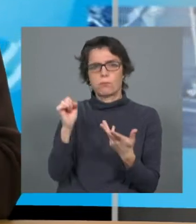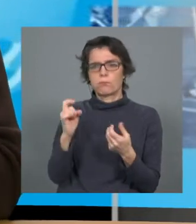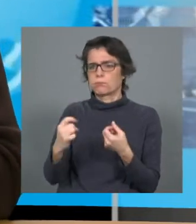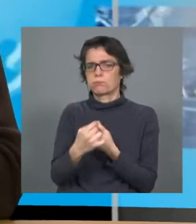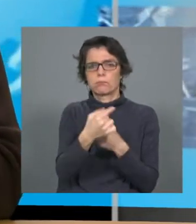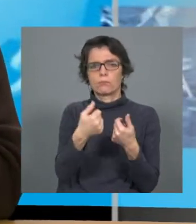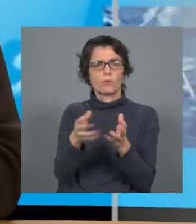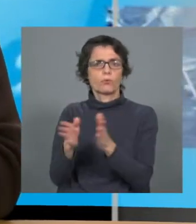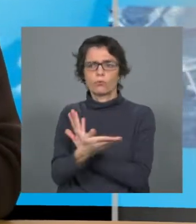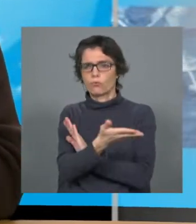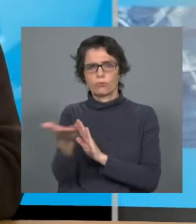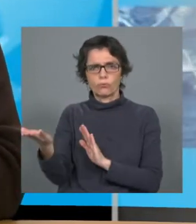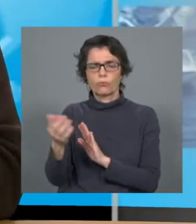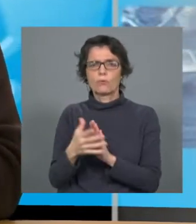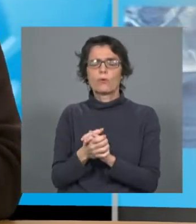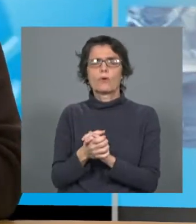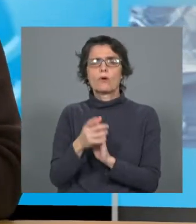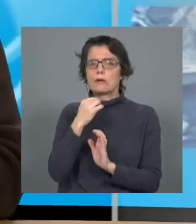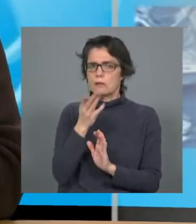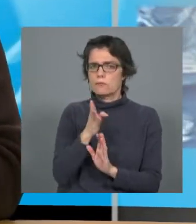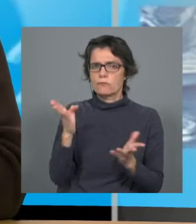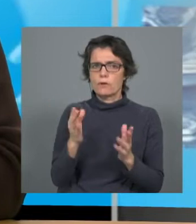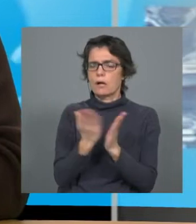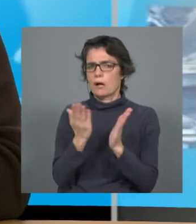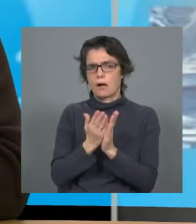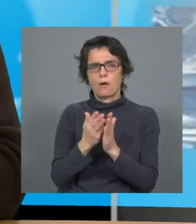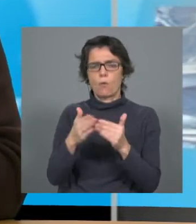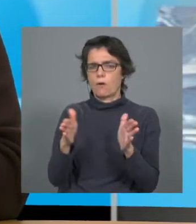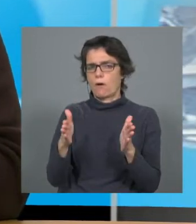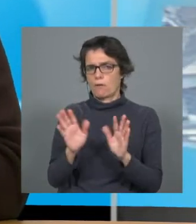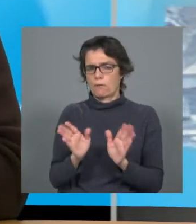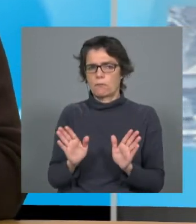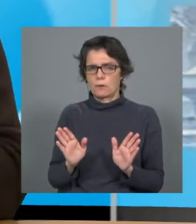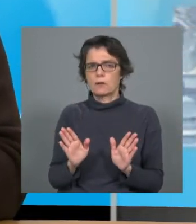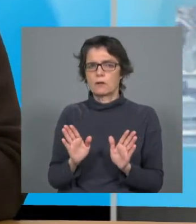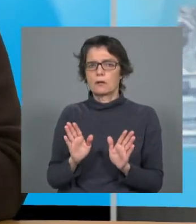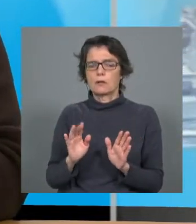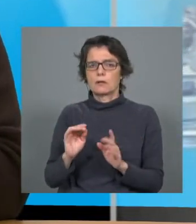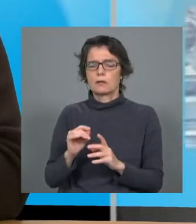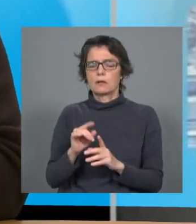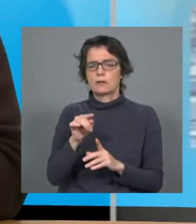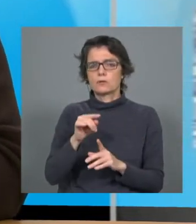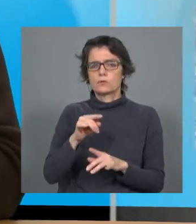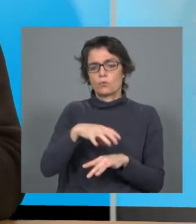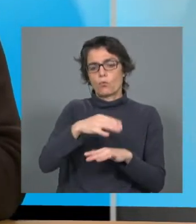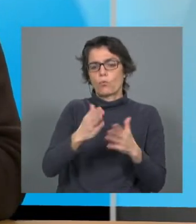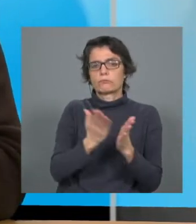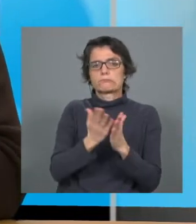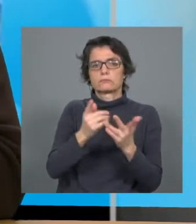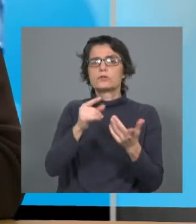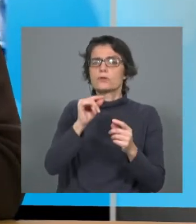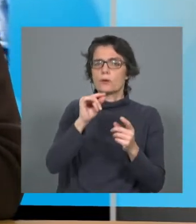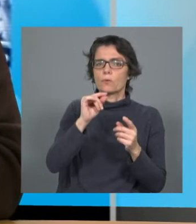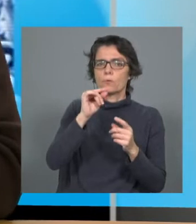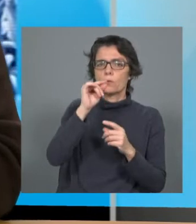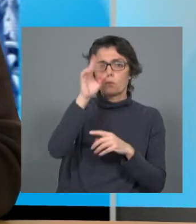têm admitido que as escolas são as primeiras a abrir. Já disse a Ministra da Educação, já disse a Ministra da Presidência, já disse a